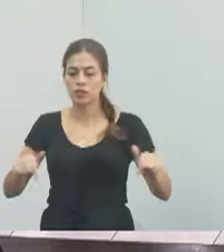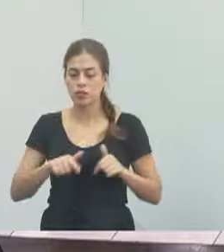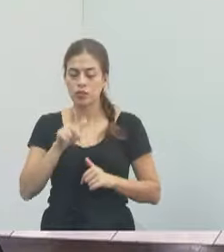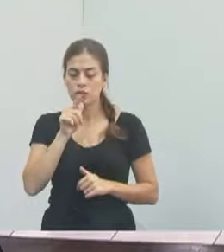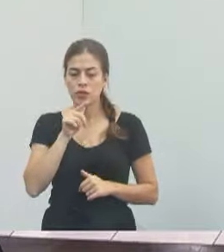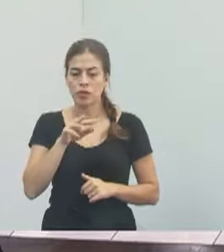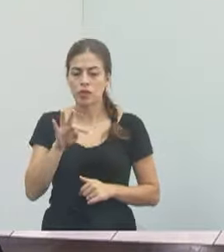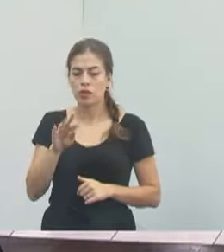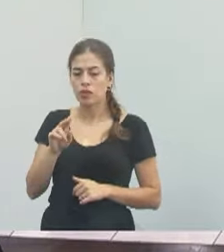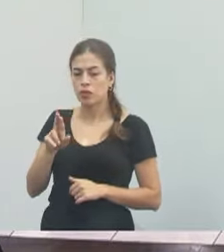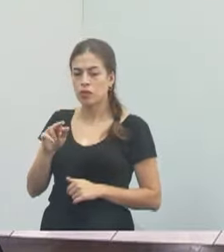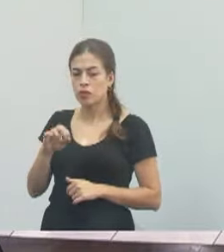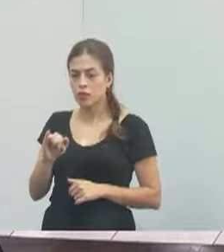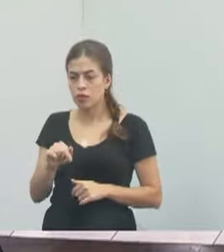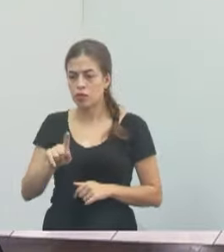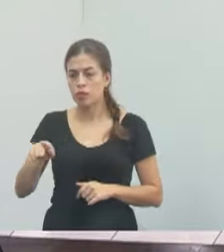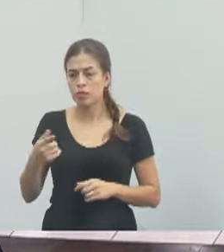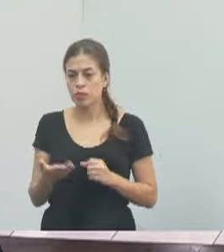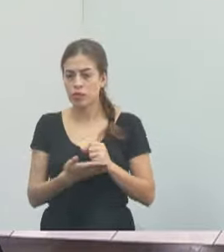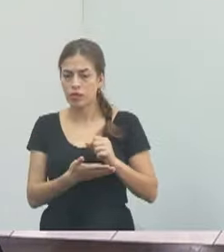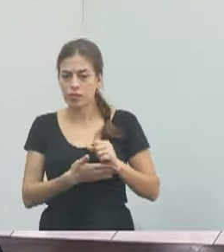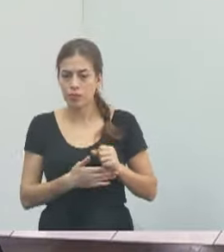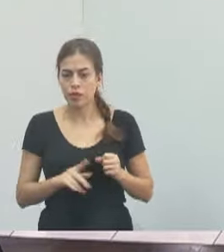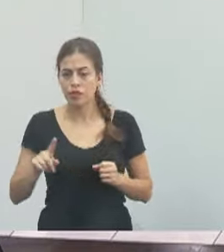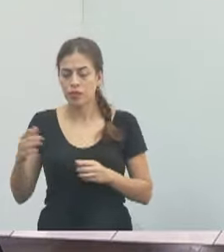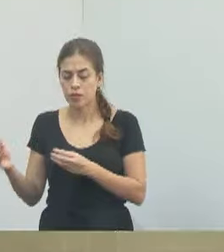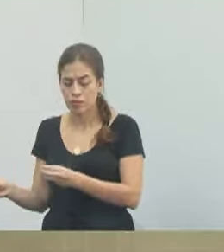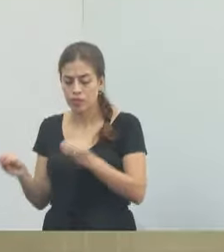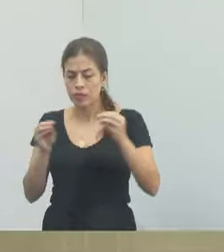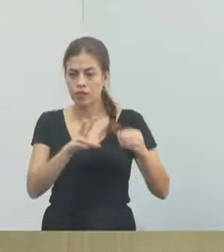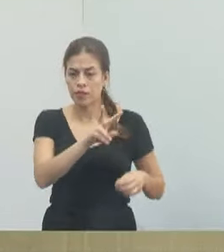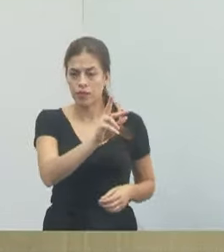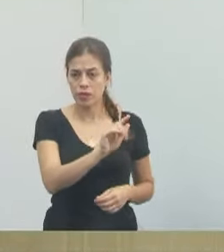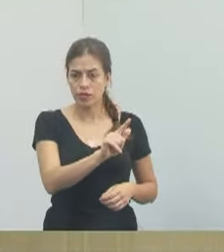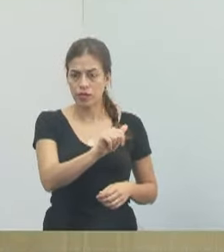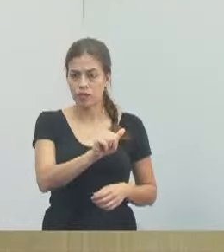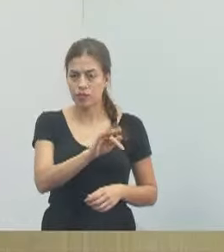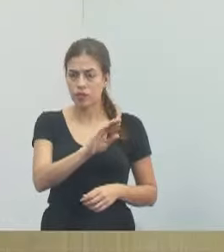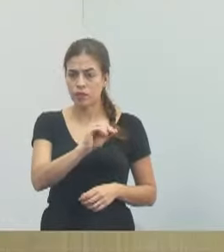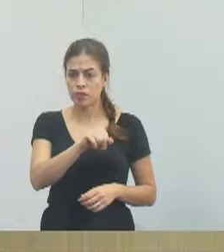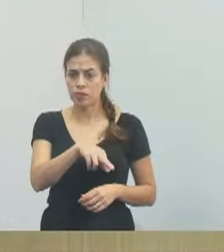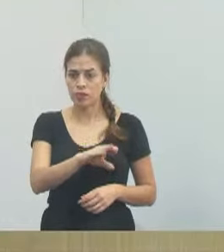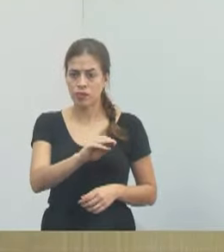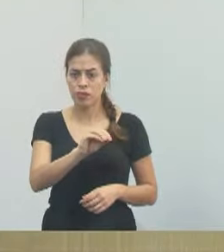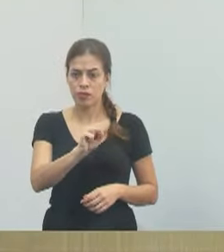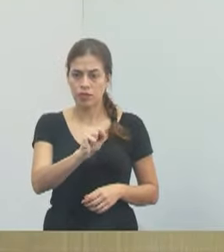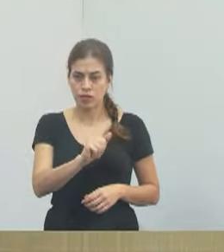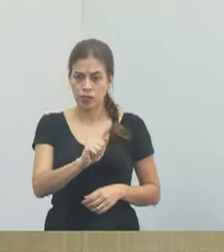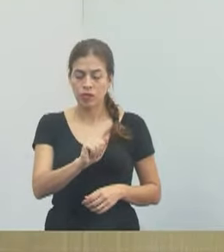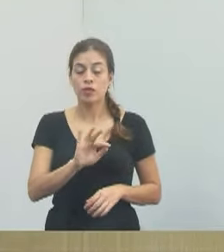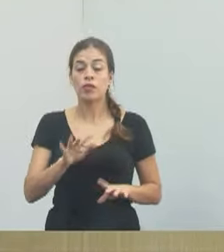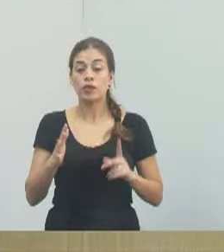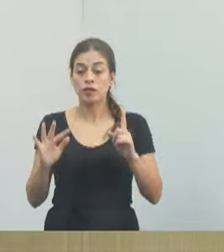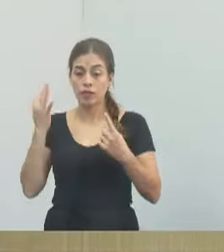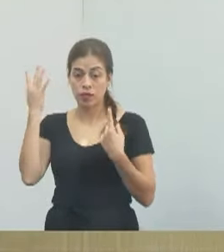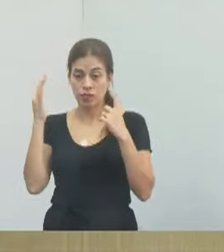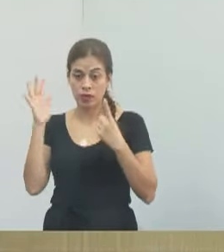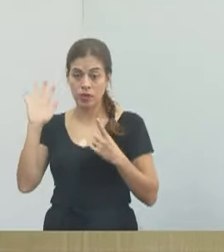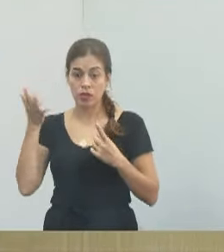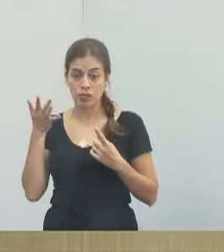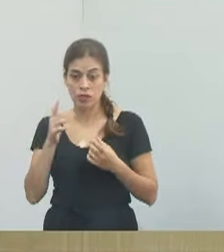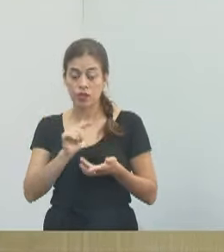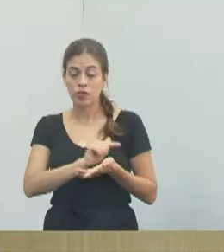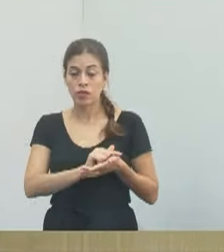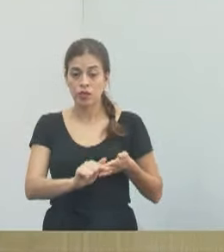Capina e posteriormente irá ali pra vila Formosa E lembrando que em feveriro tá já foi feita uma limpeza